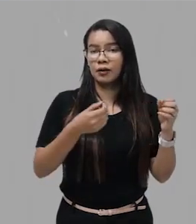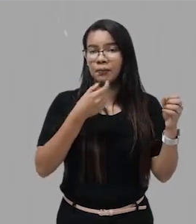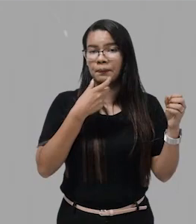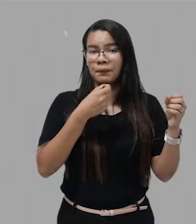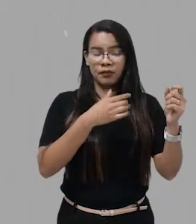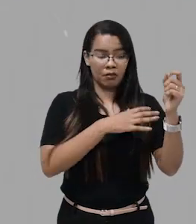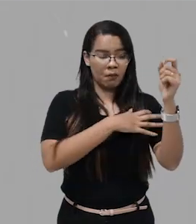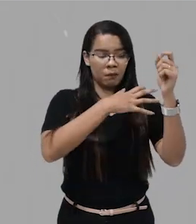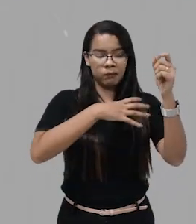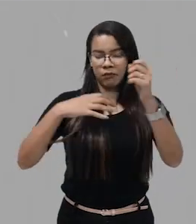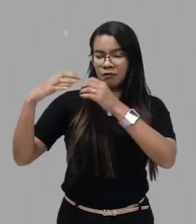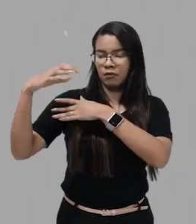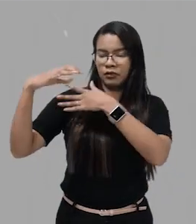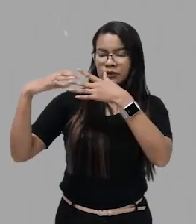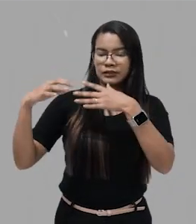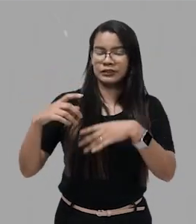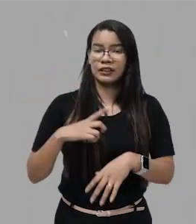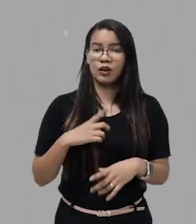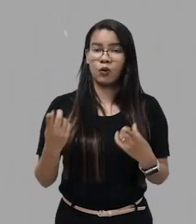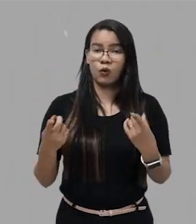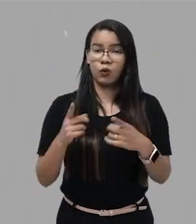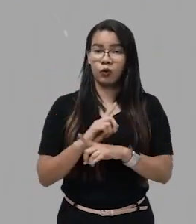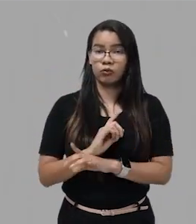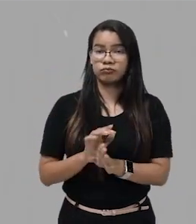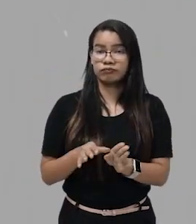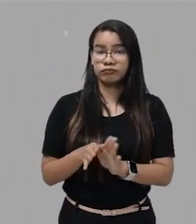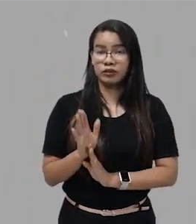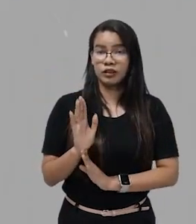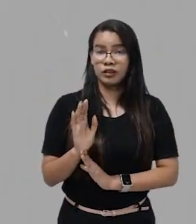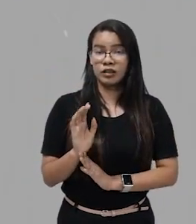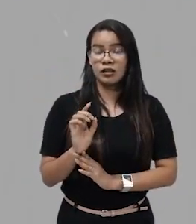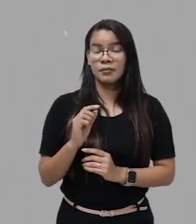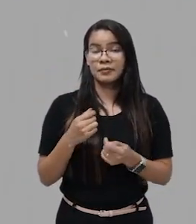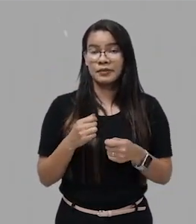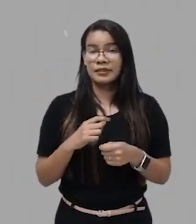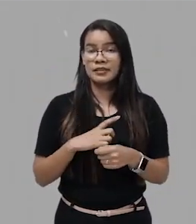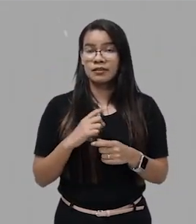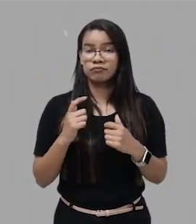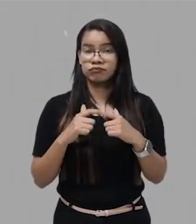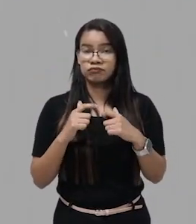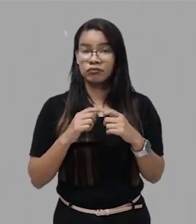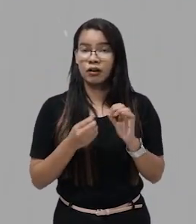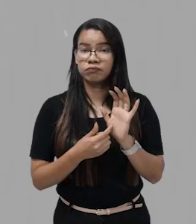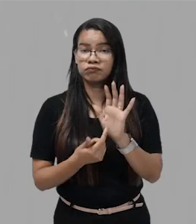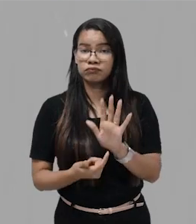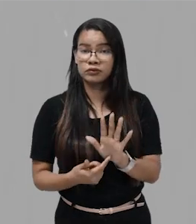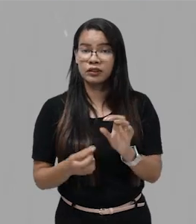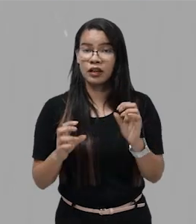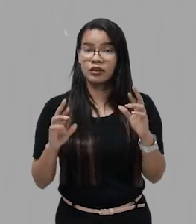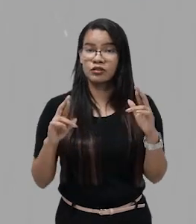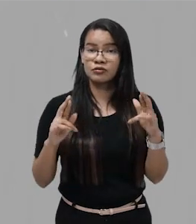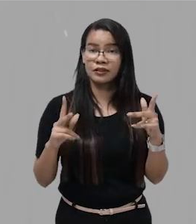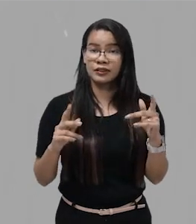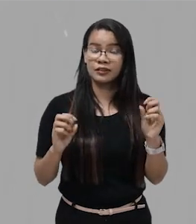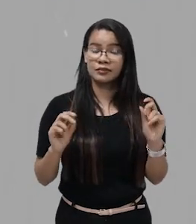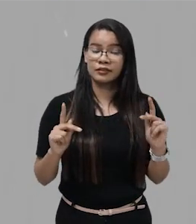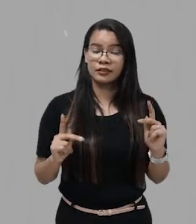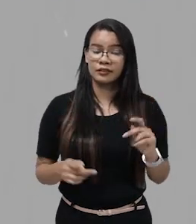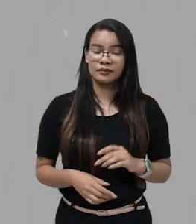contraindicações e devem ser prescritos por médicos. Está aqui a diferença entre suplementos e